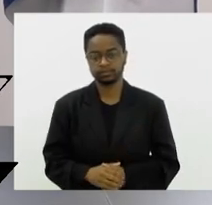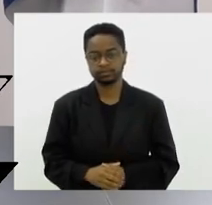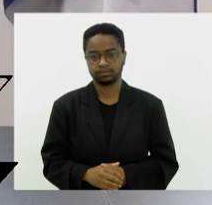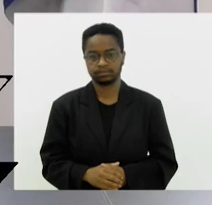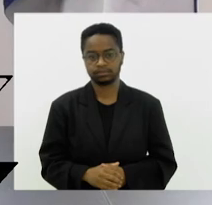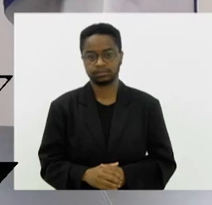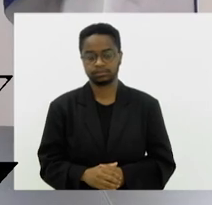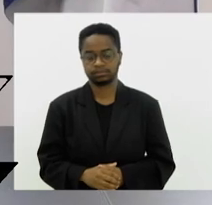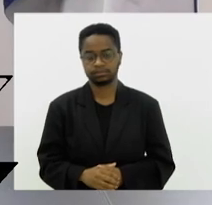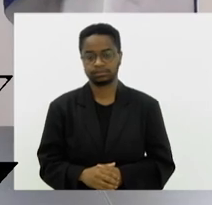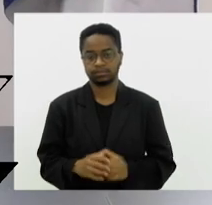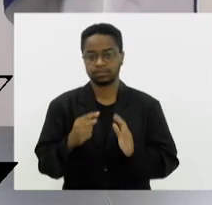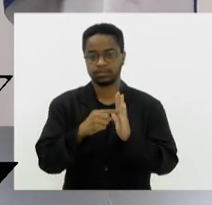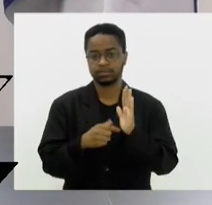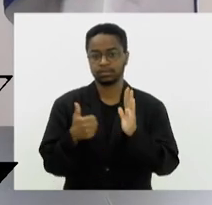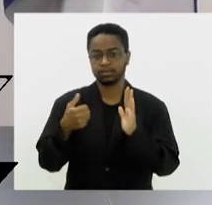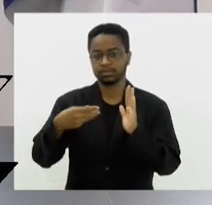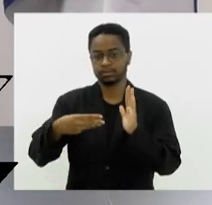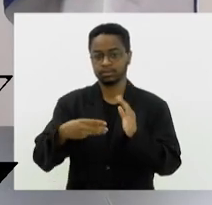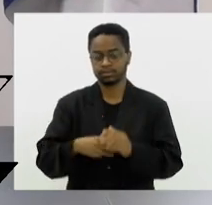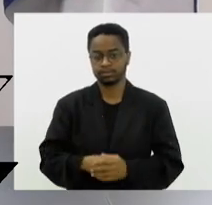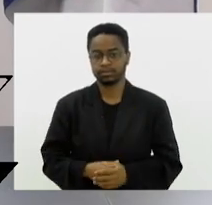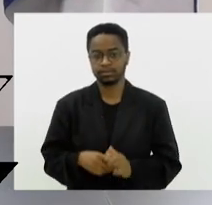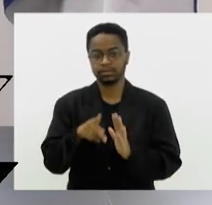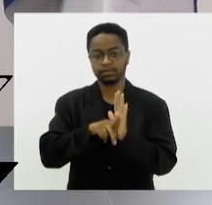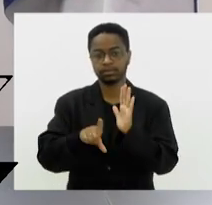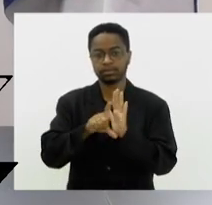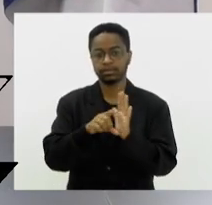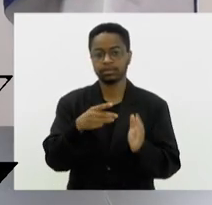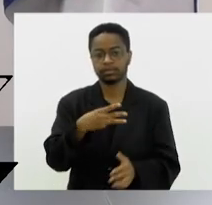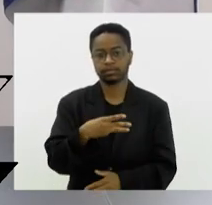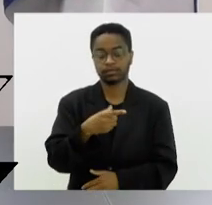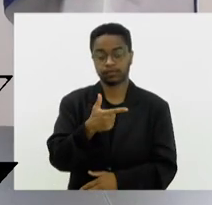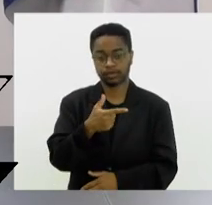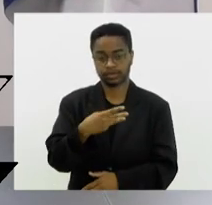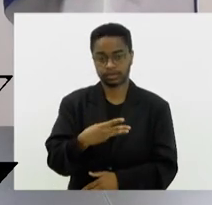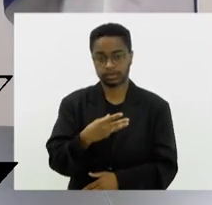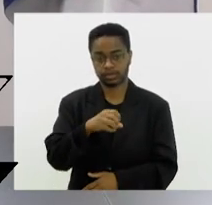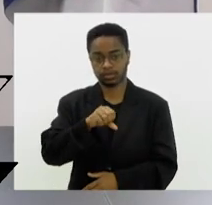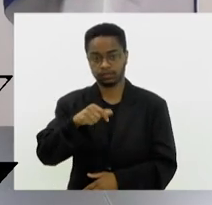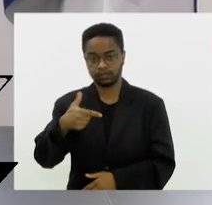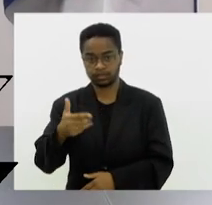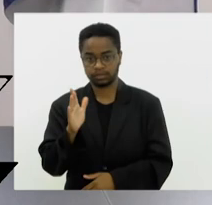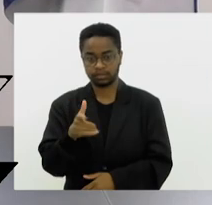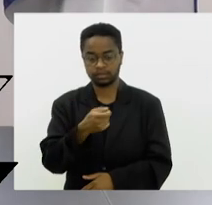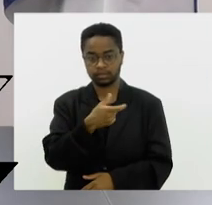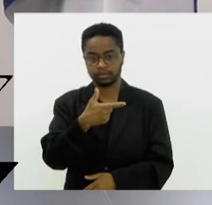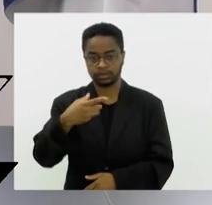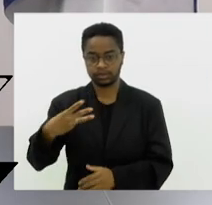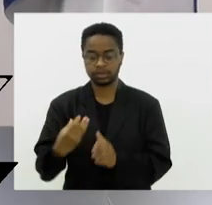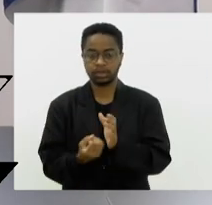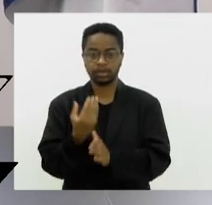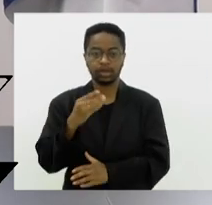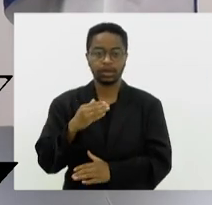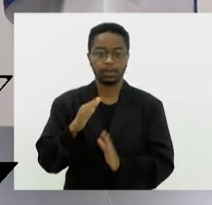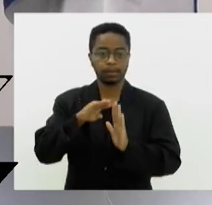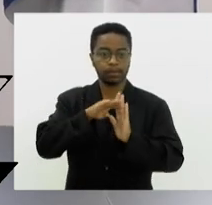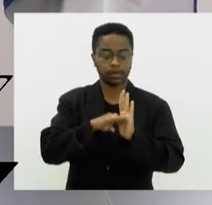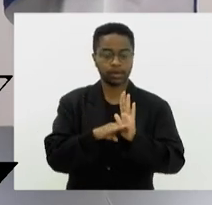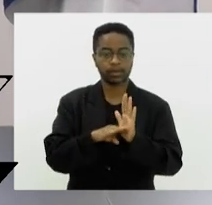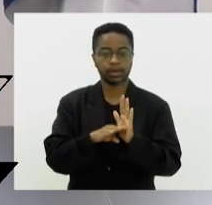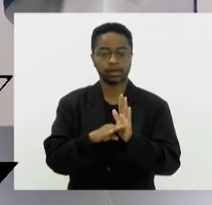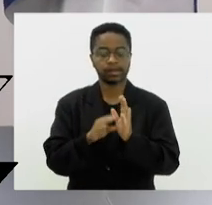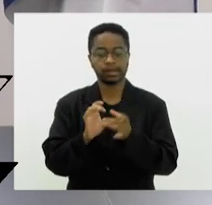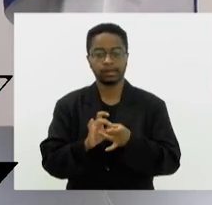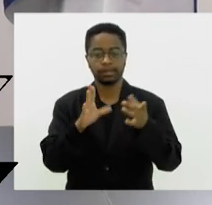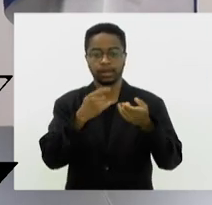Aprovado. Item 13 da pauta. PL 2392 de 23, de autoria do deputado Rodrigo Amorim, que institui o Programa de Liberdade Econômica RJ